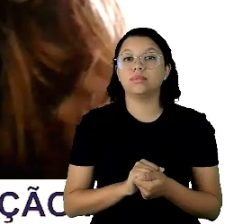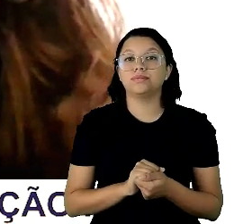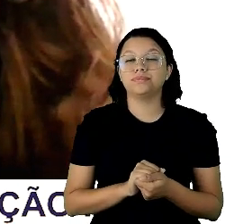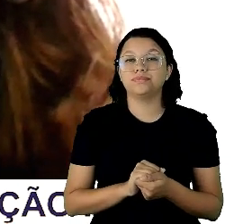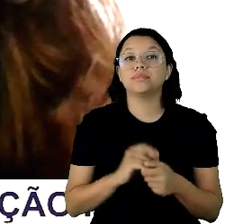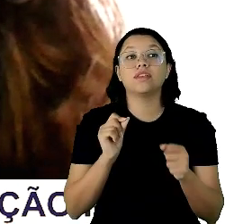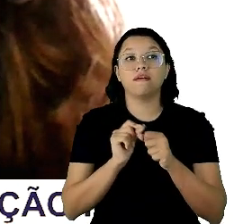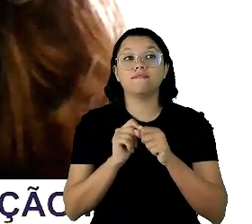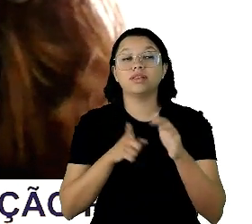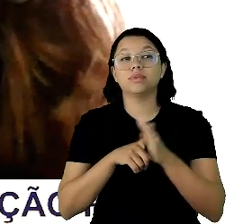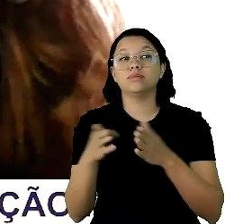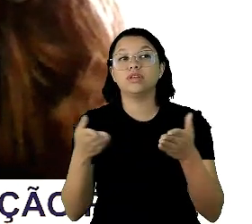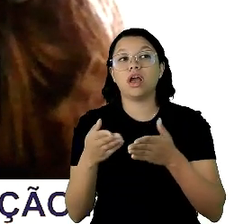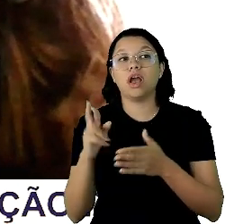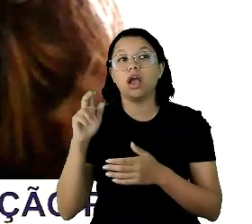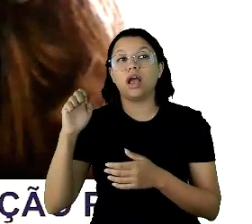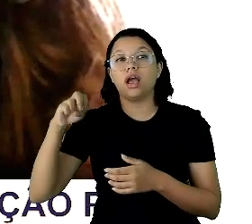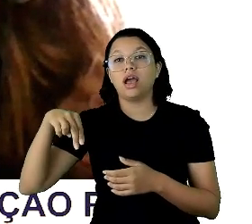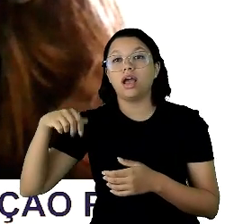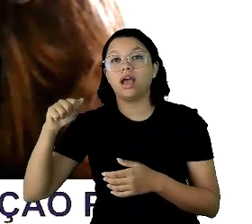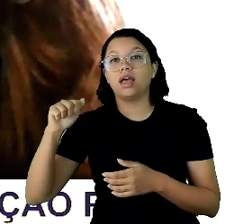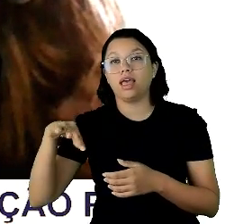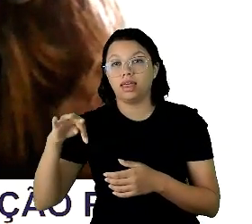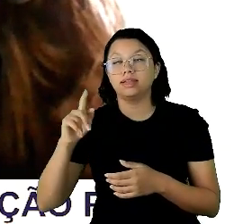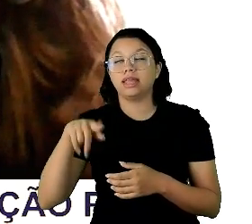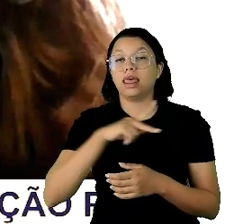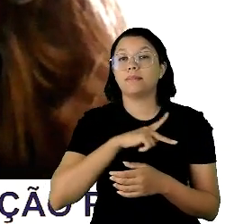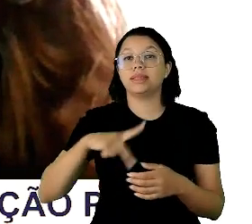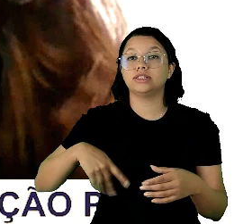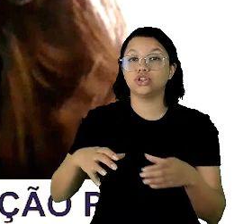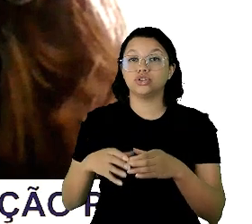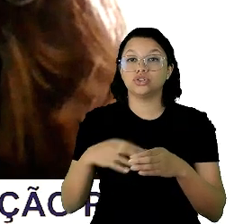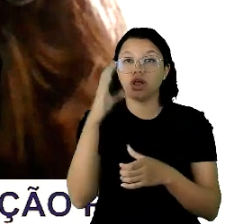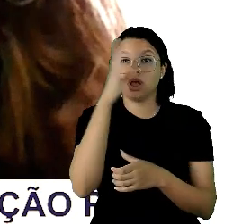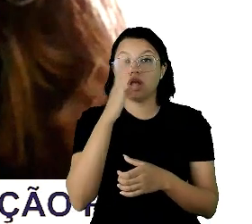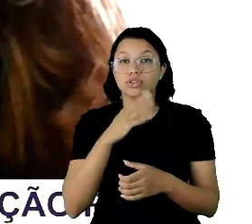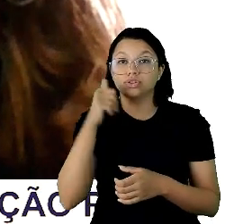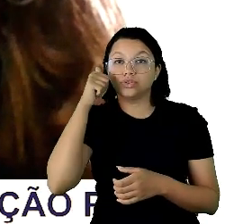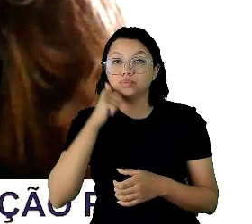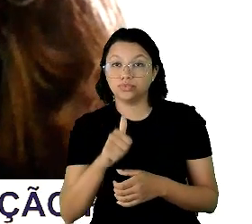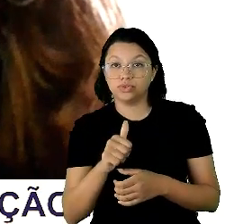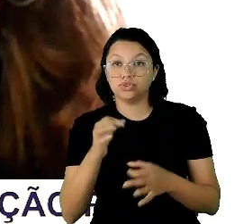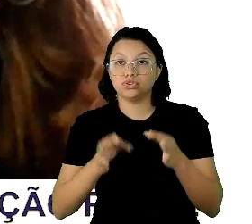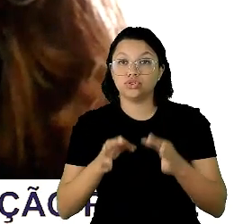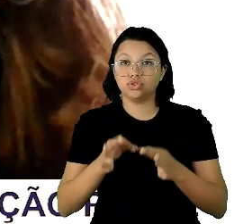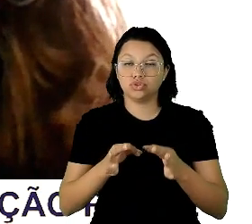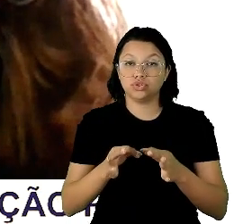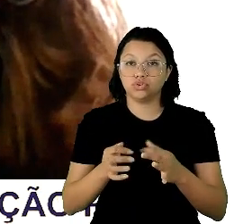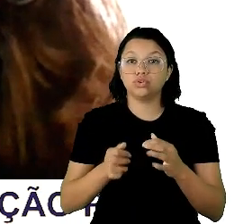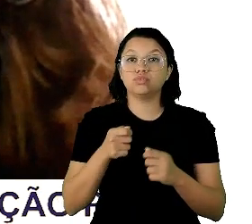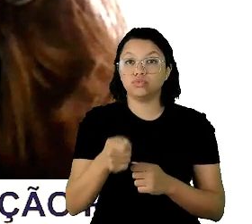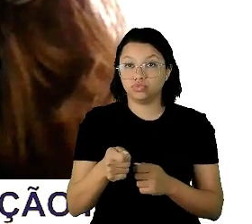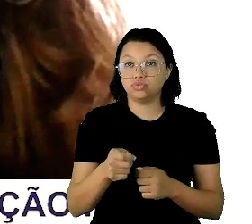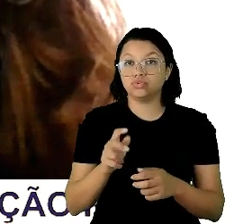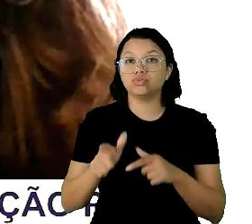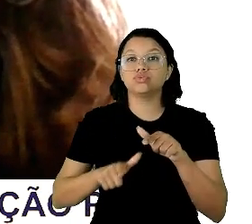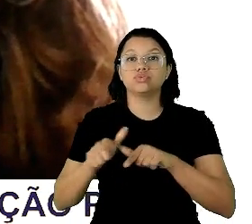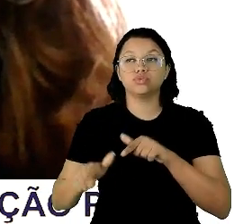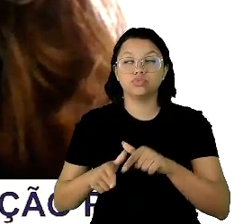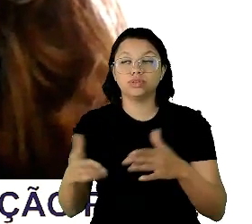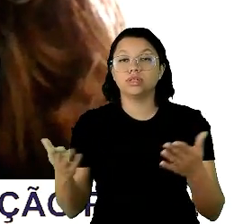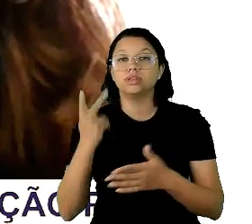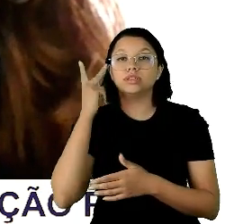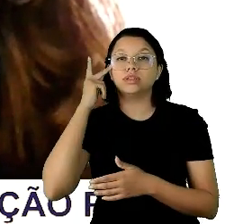é presidente da Associação Brasileira das Mulheres de Carreira Jurídica de São Paulo, que organizou conosco